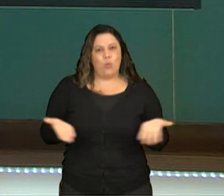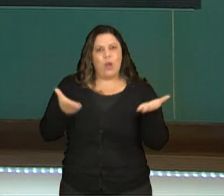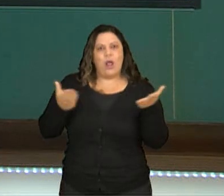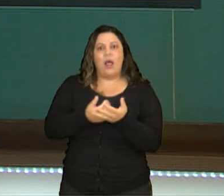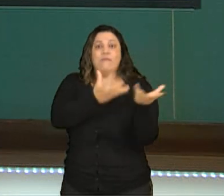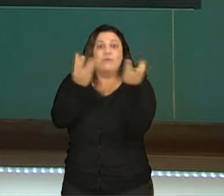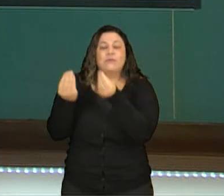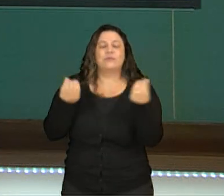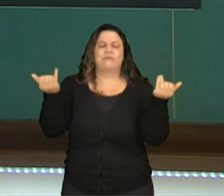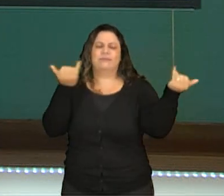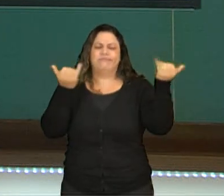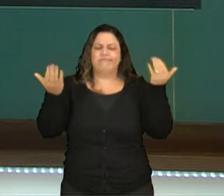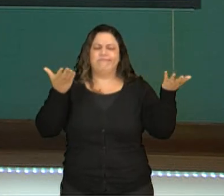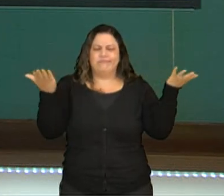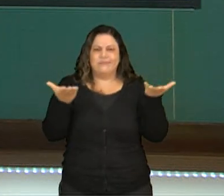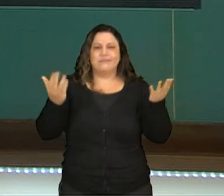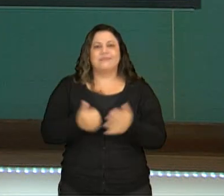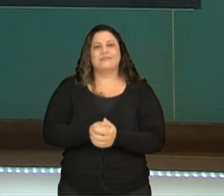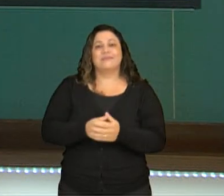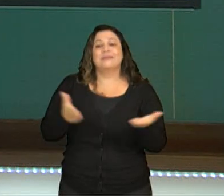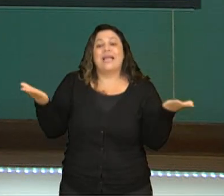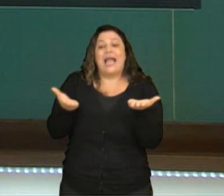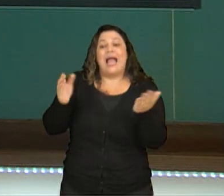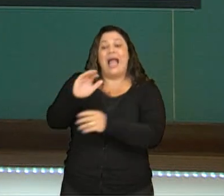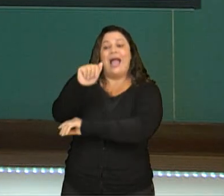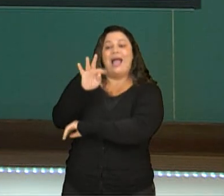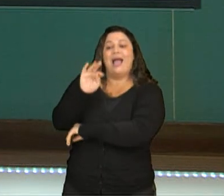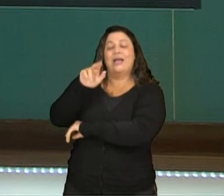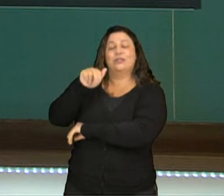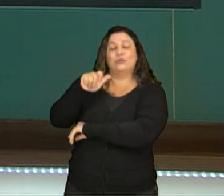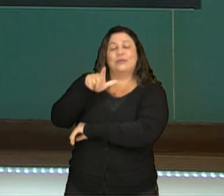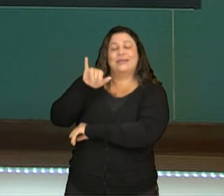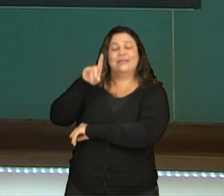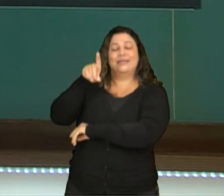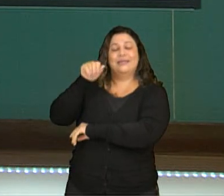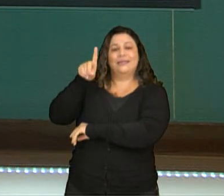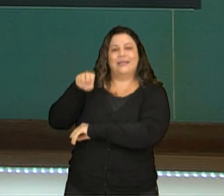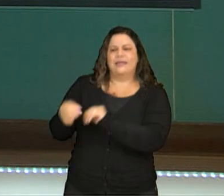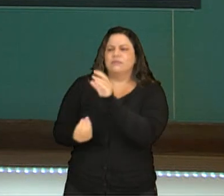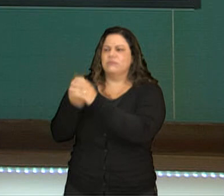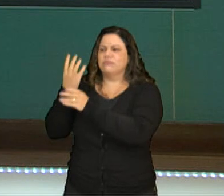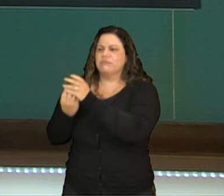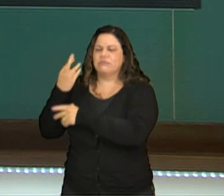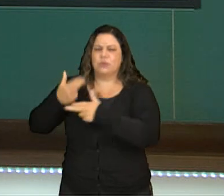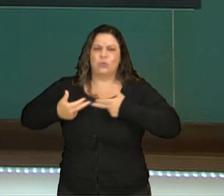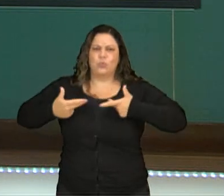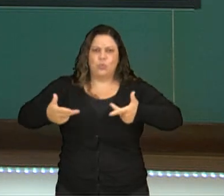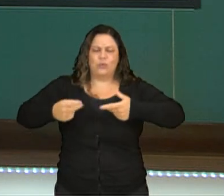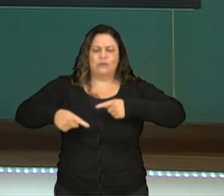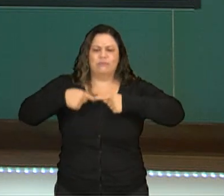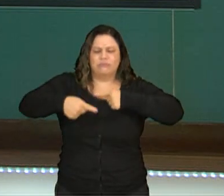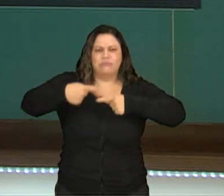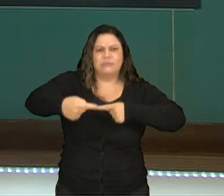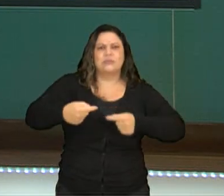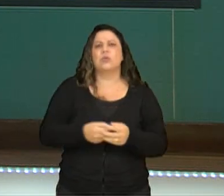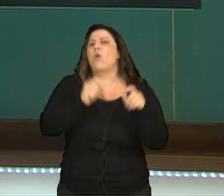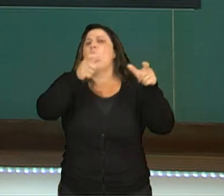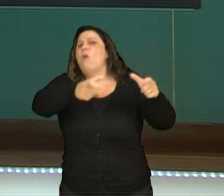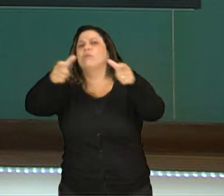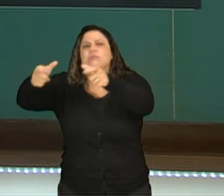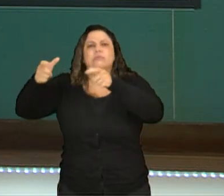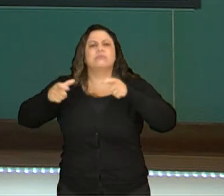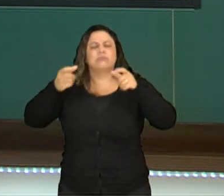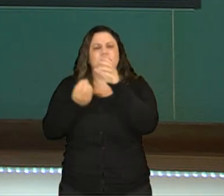de atualidades nessa aula e buscar origens para questões da atualidade, onde estão as origens de